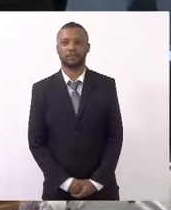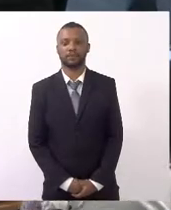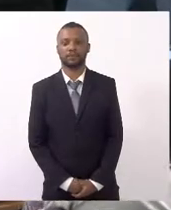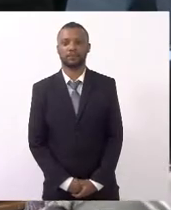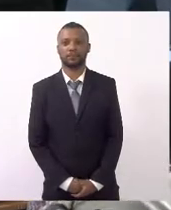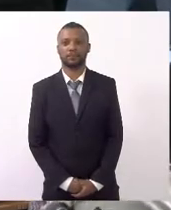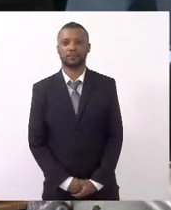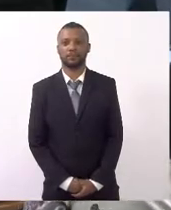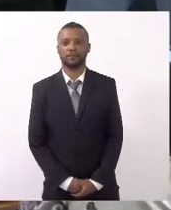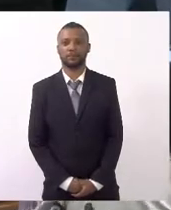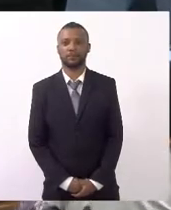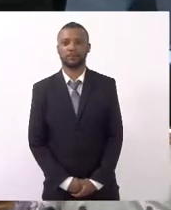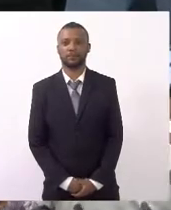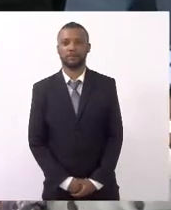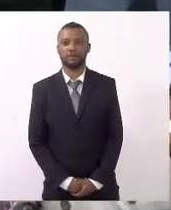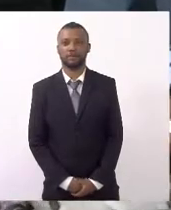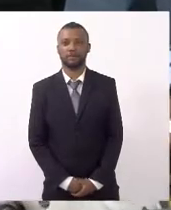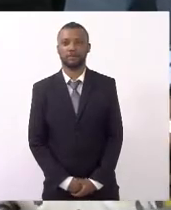oi oi